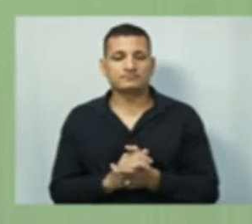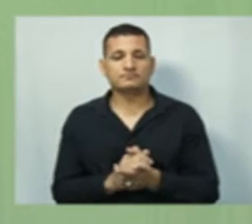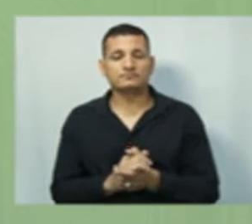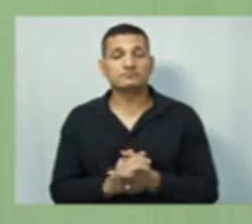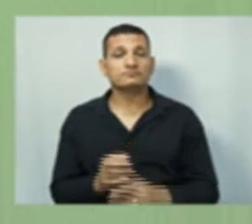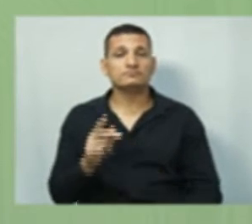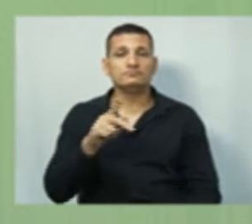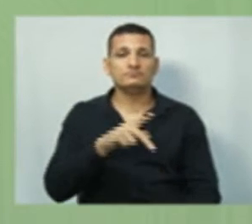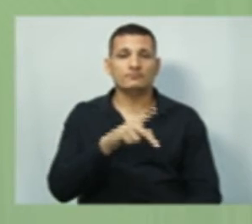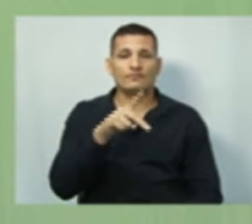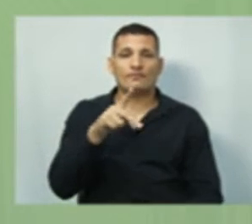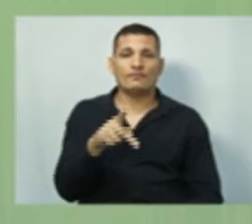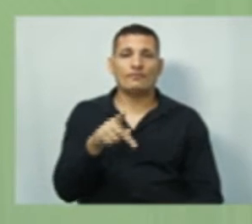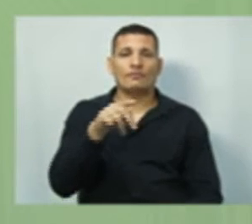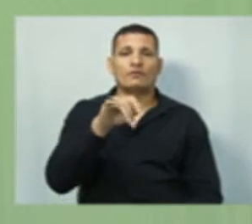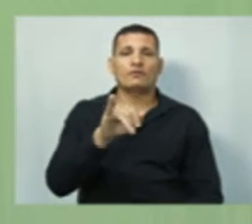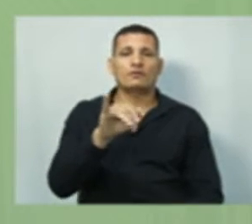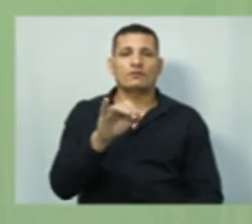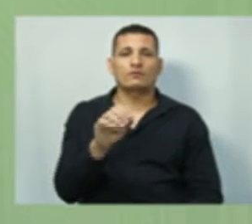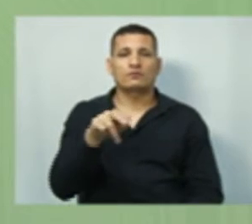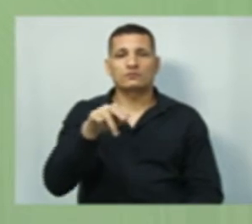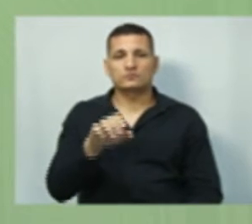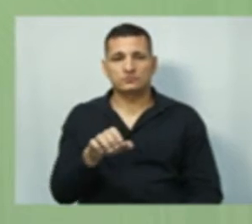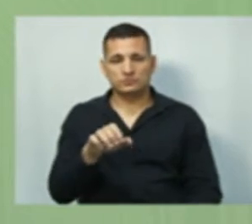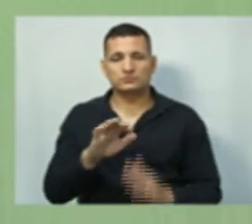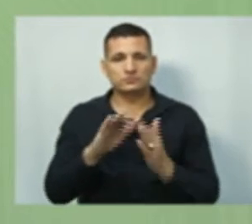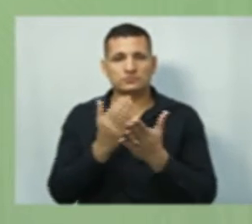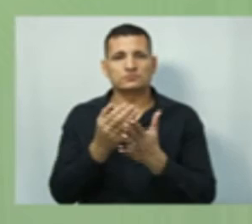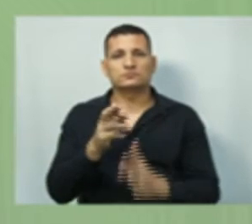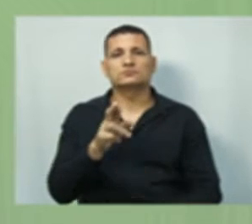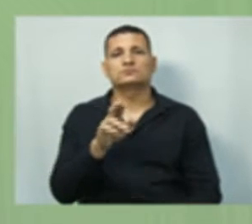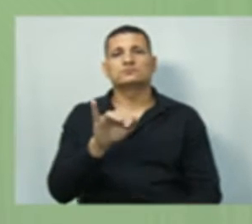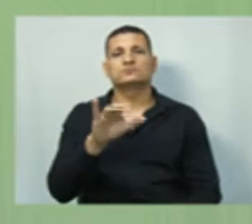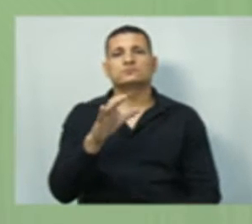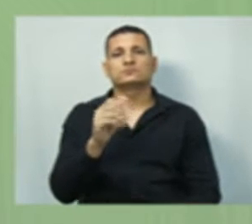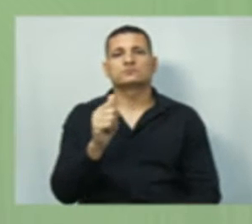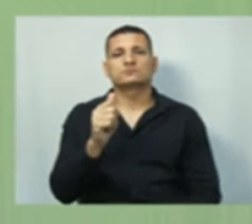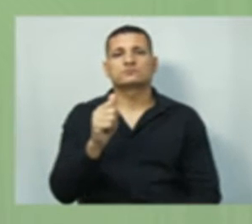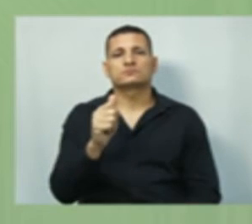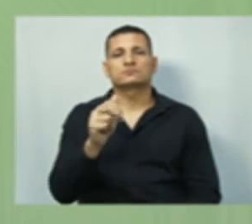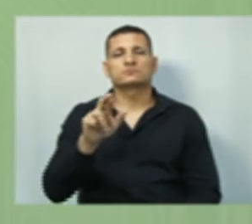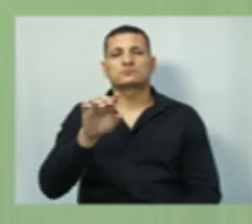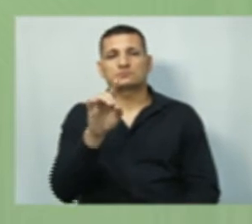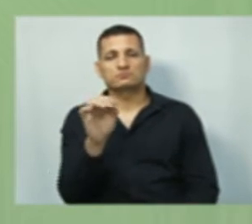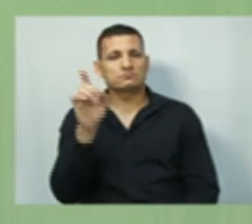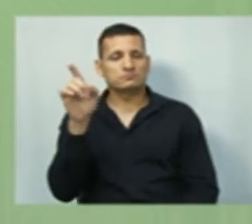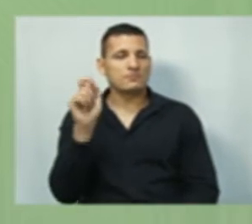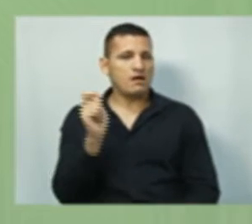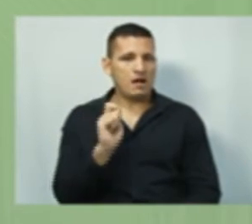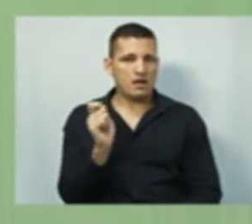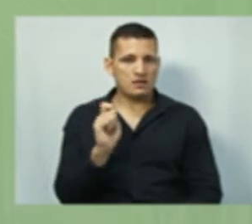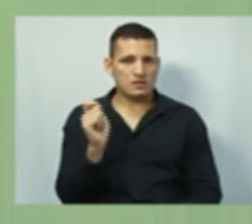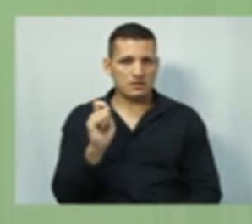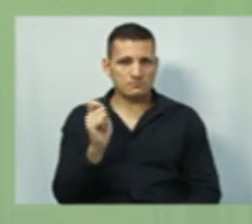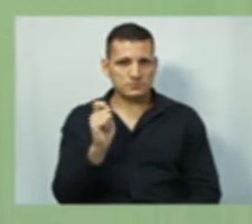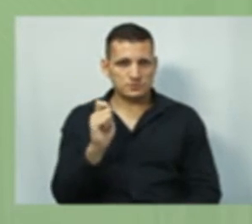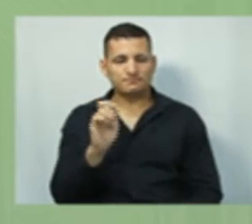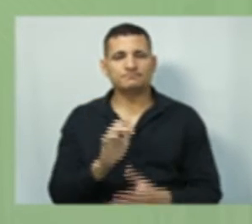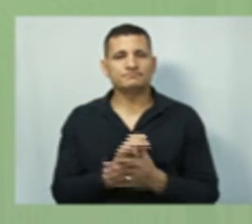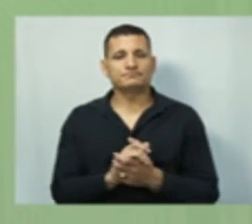professora Ione, Escola Ricardo Catanheda em Ariquemes, Garimpo Bom Futuro, uma resposta. É facultado